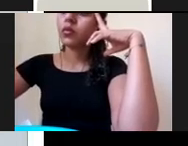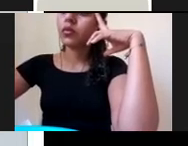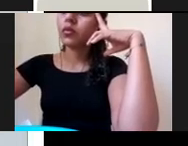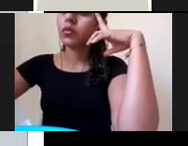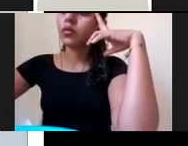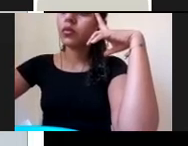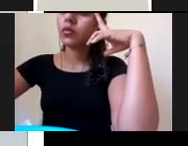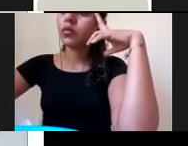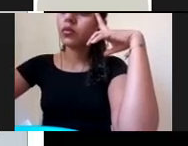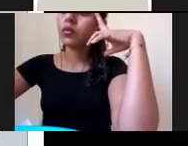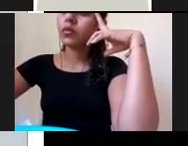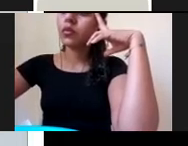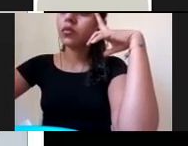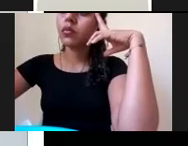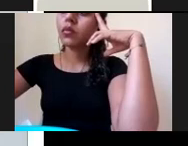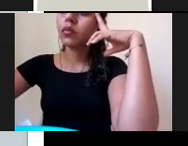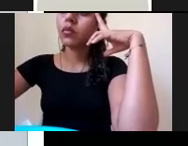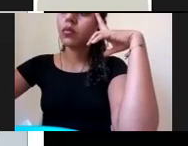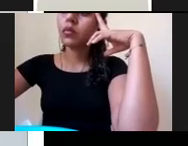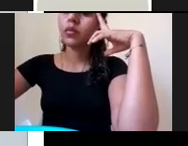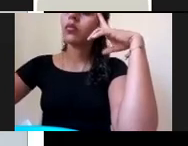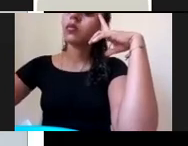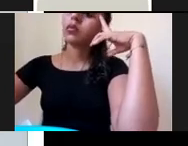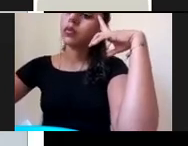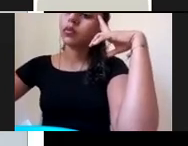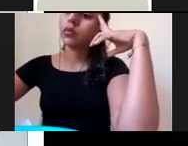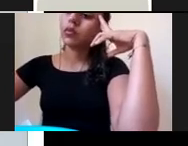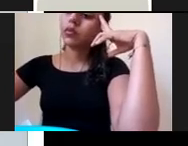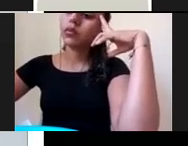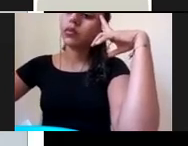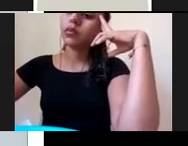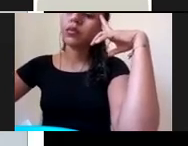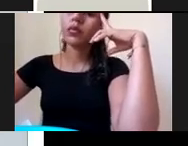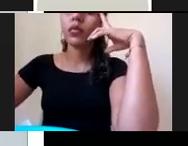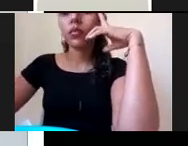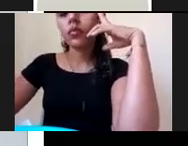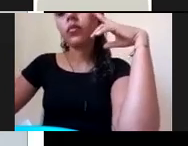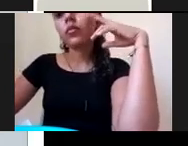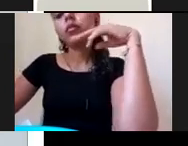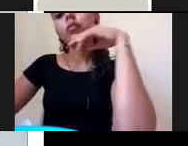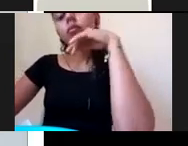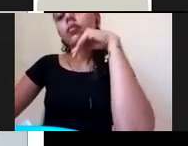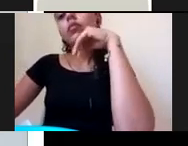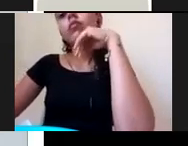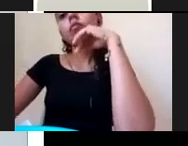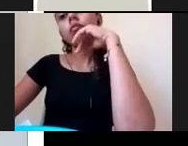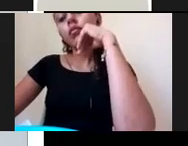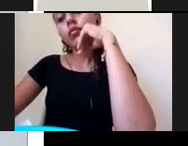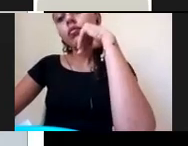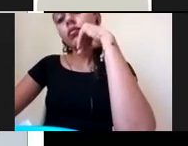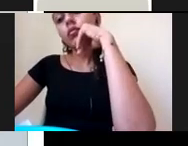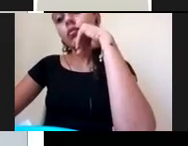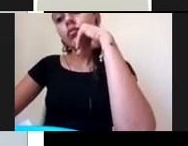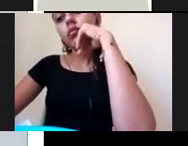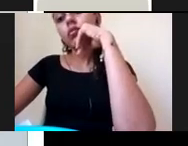que entender qual é o órgão do corpo que vai fazer um som tipânico, um som